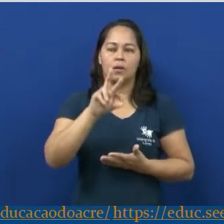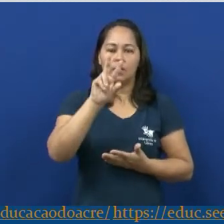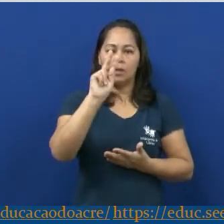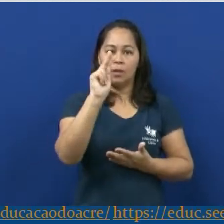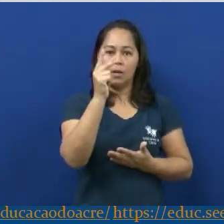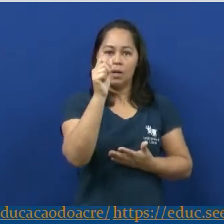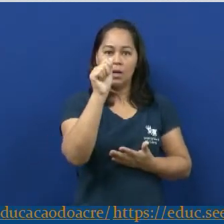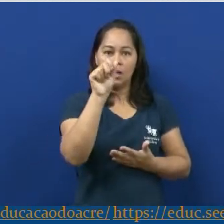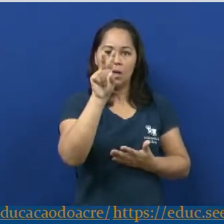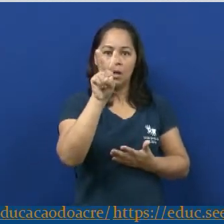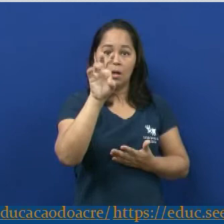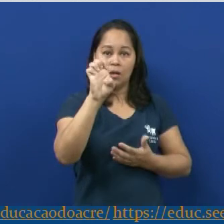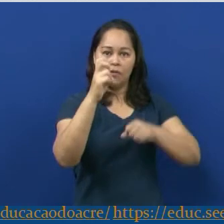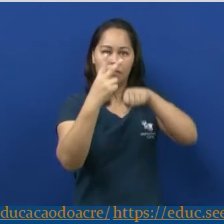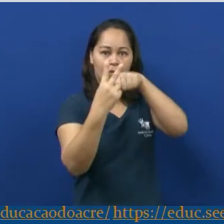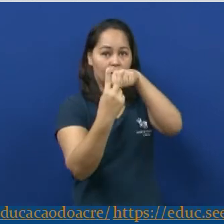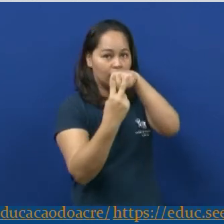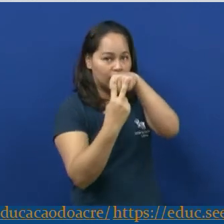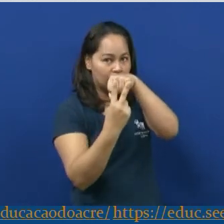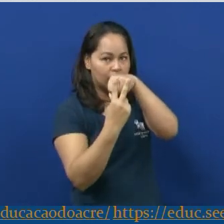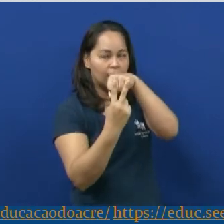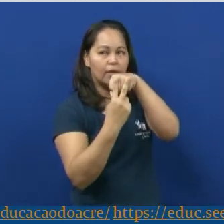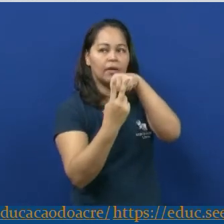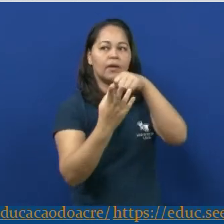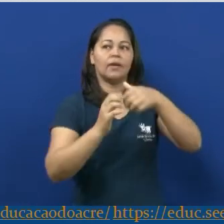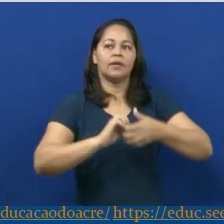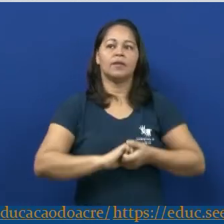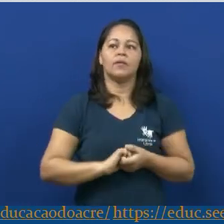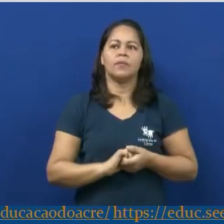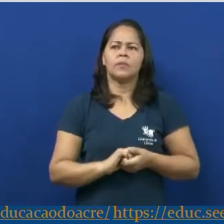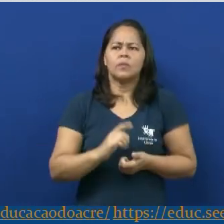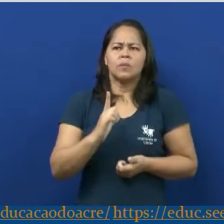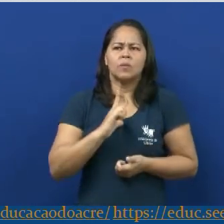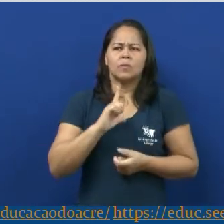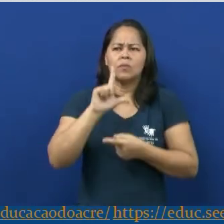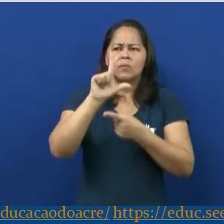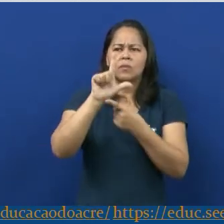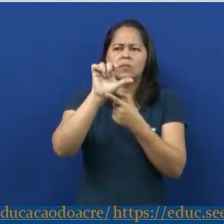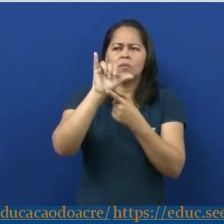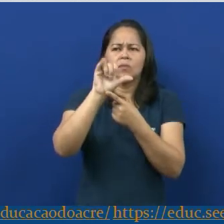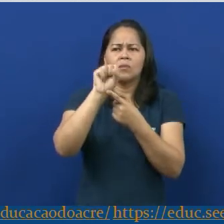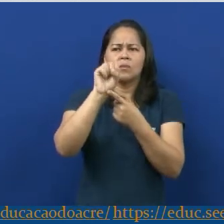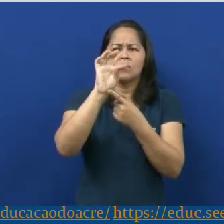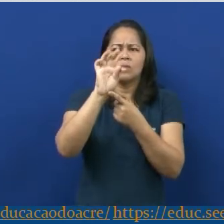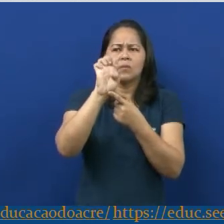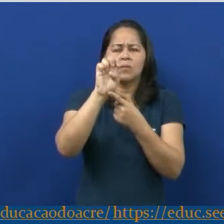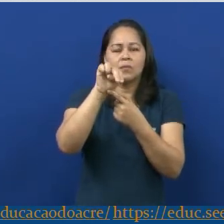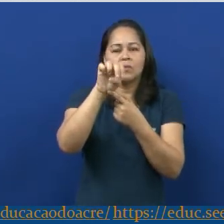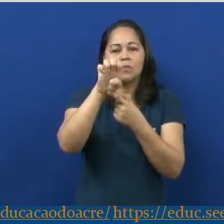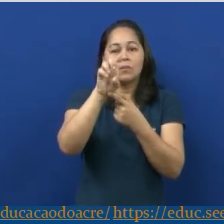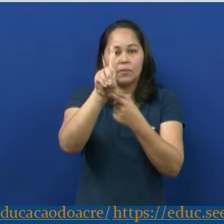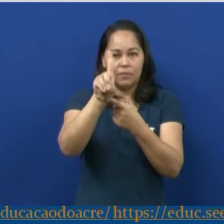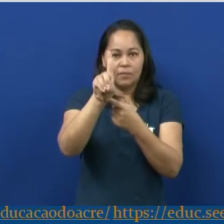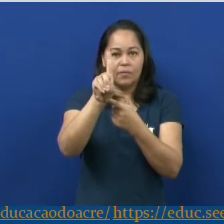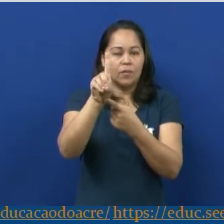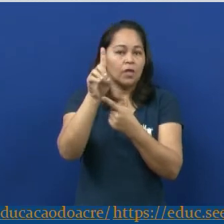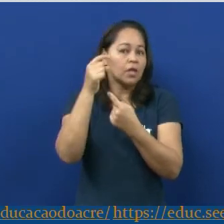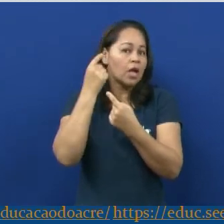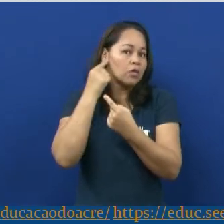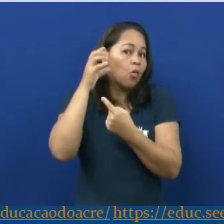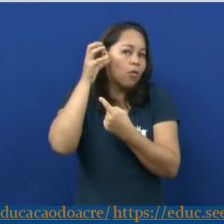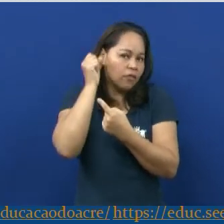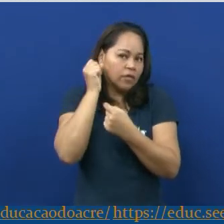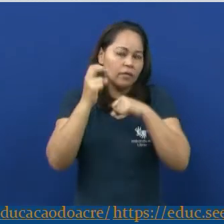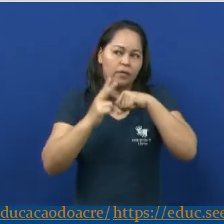o verbo principal do assunto da minha frase que é o verbo licença que é o verbo ouvir o e